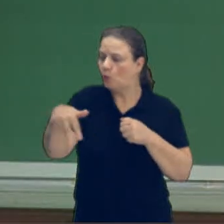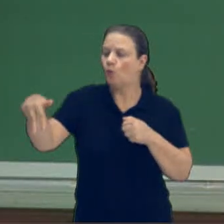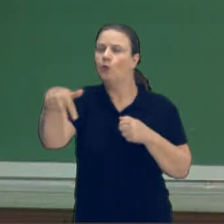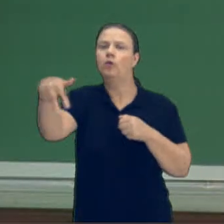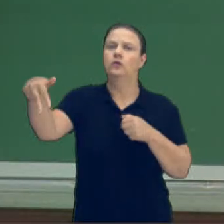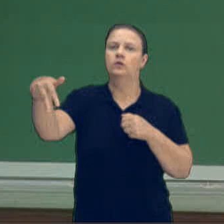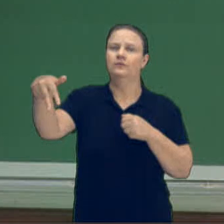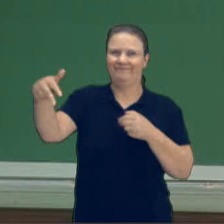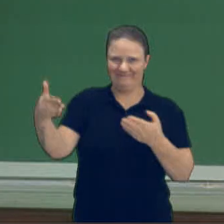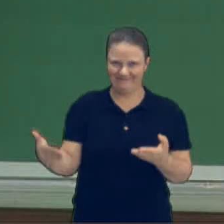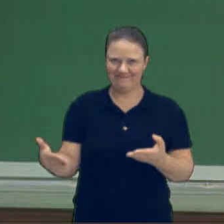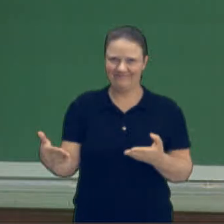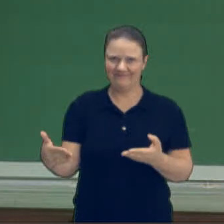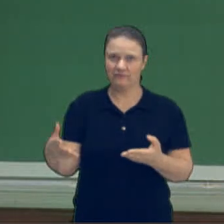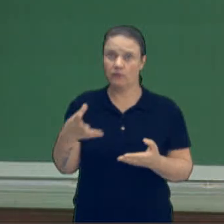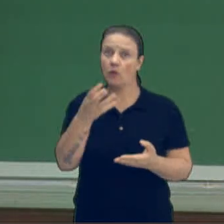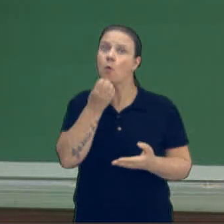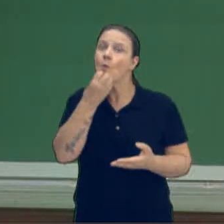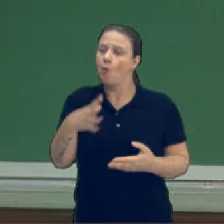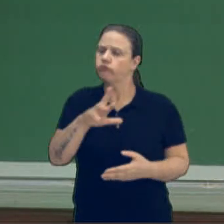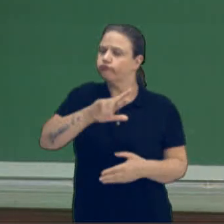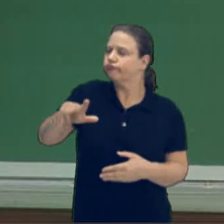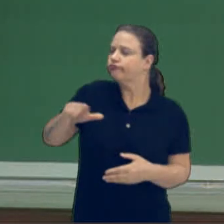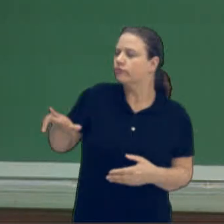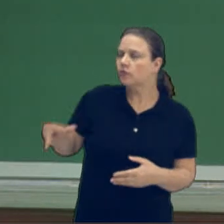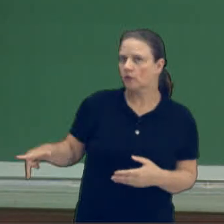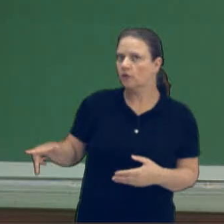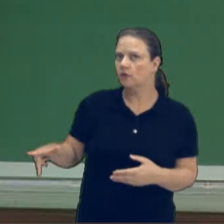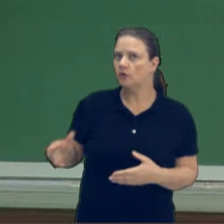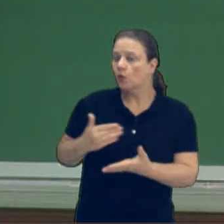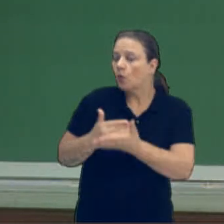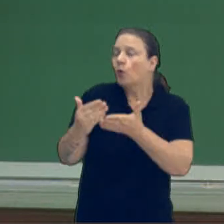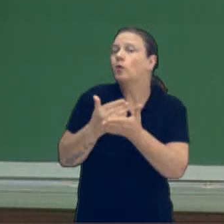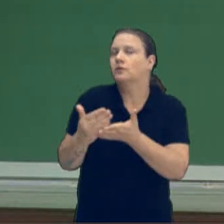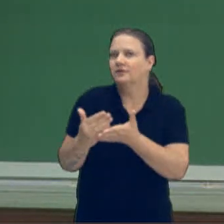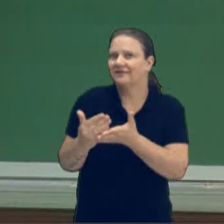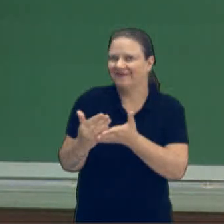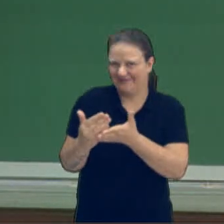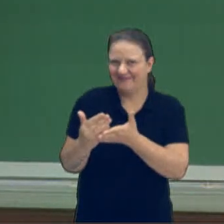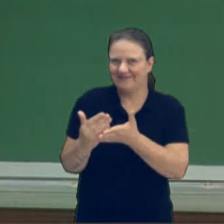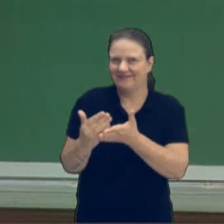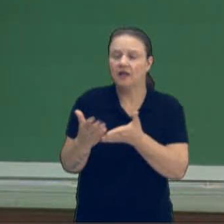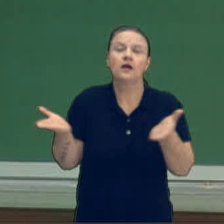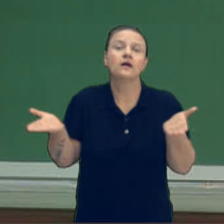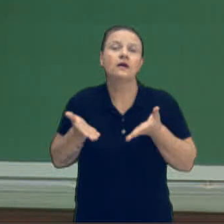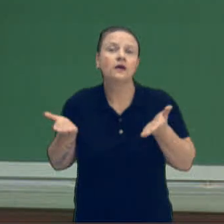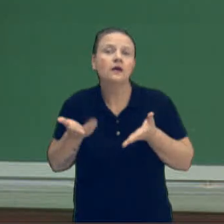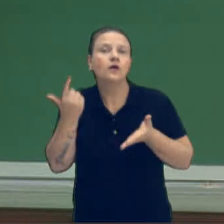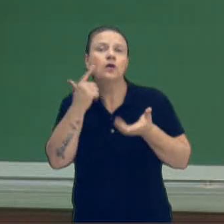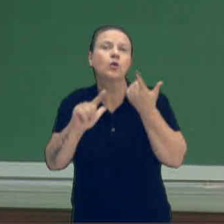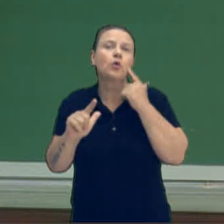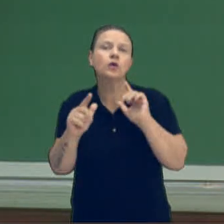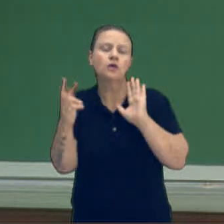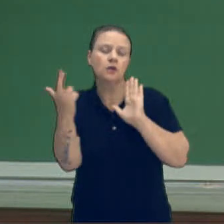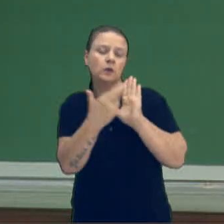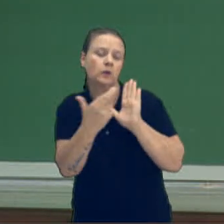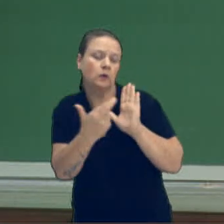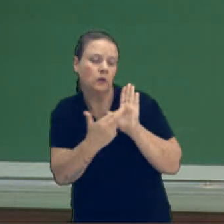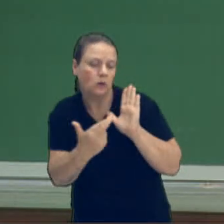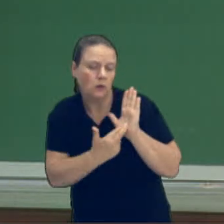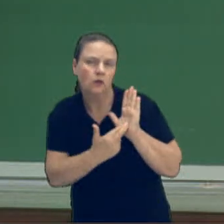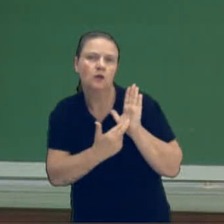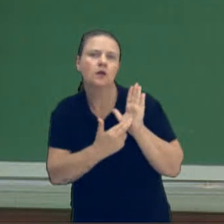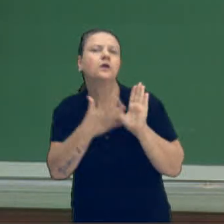que daí não tenha sido beneficiado o atleta que está na raia inicial. Perfeito? E assim a gente consegue responder a nossa questão